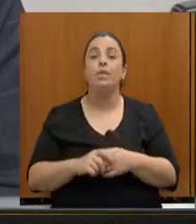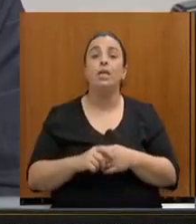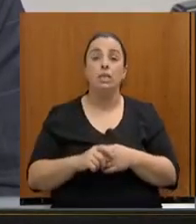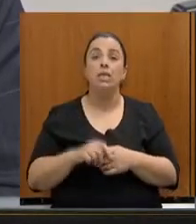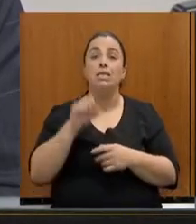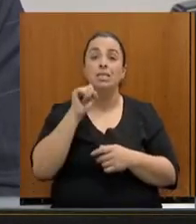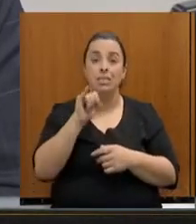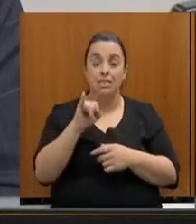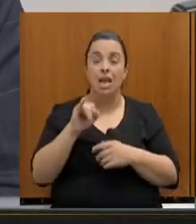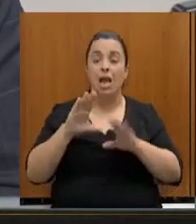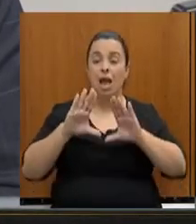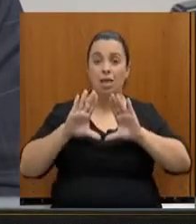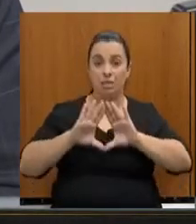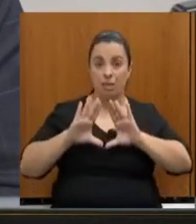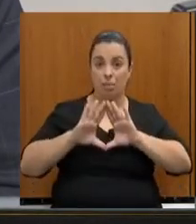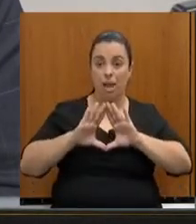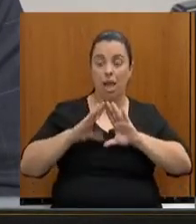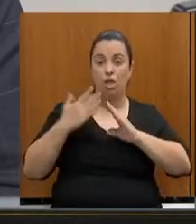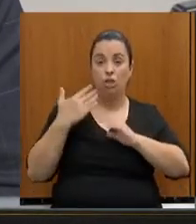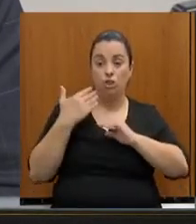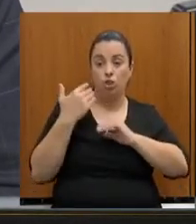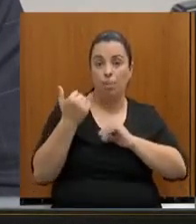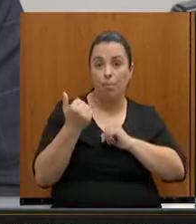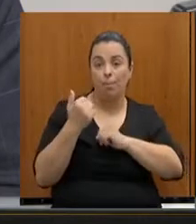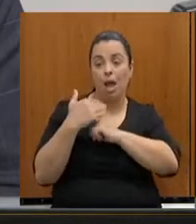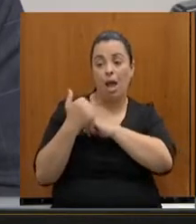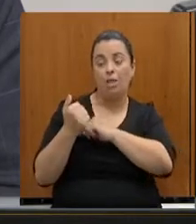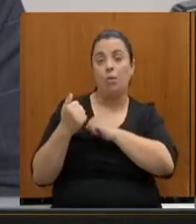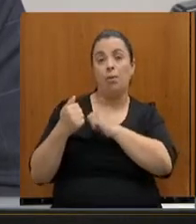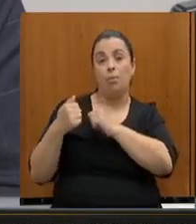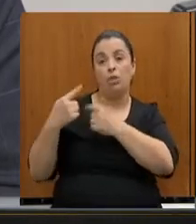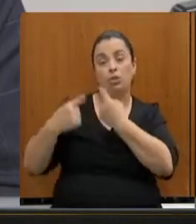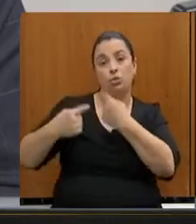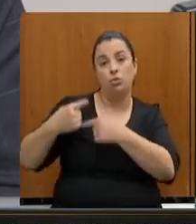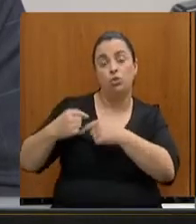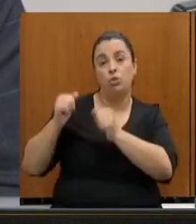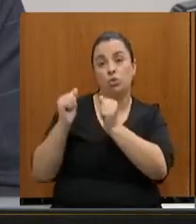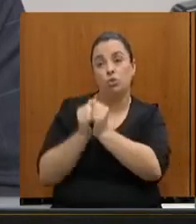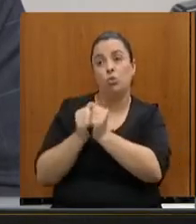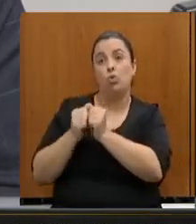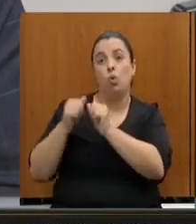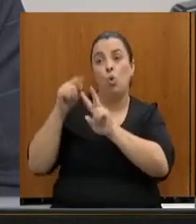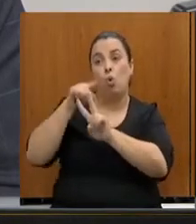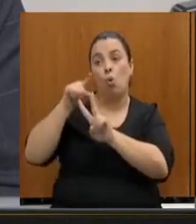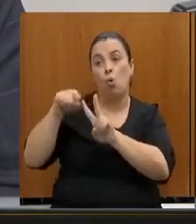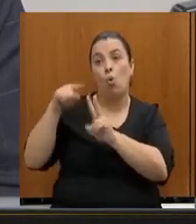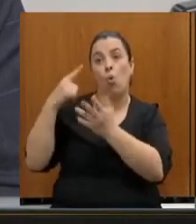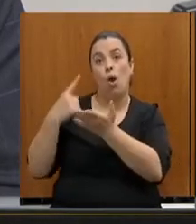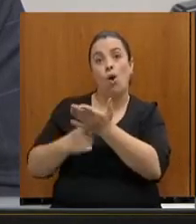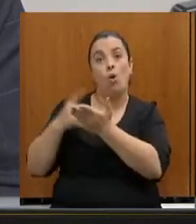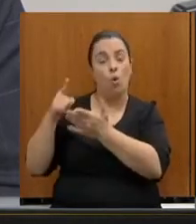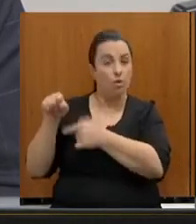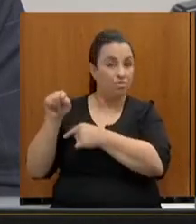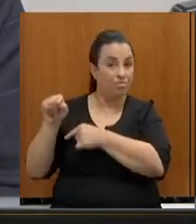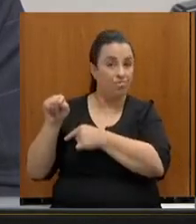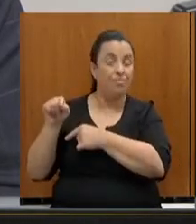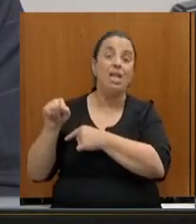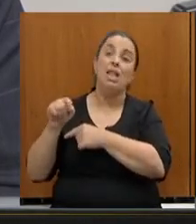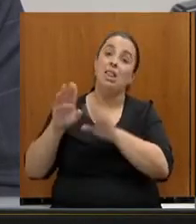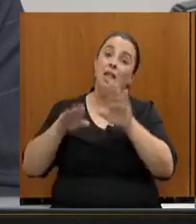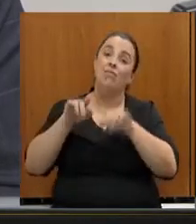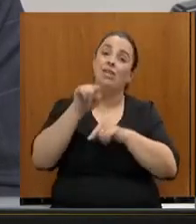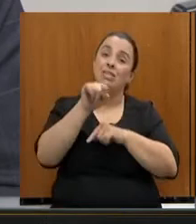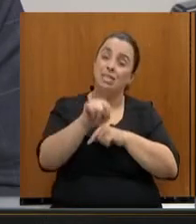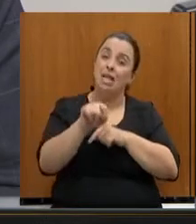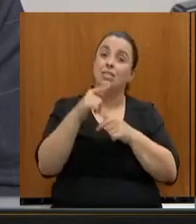para discutir e para participar do acordar Vale estas essas pendências certamente